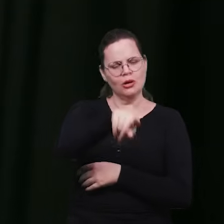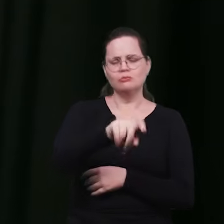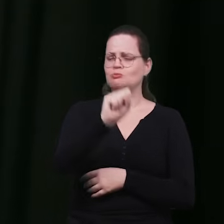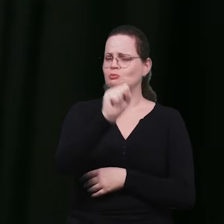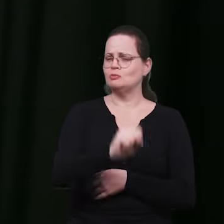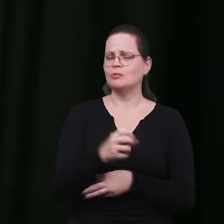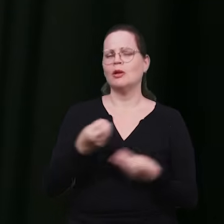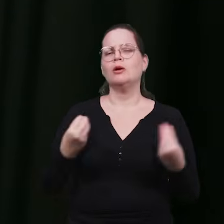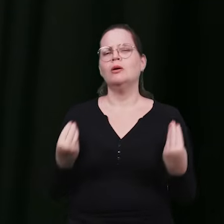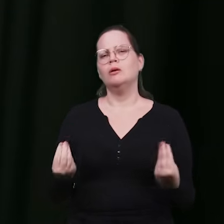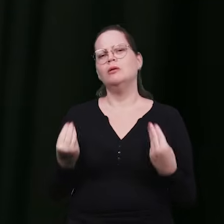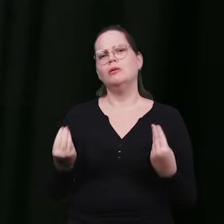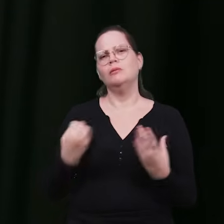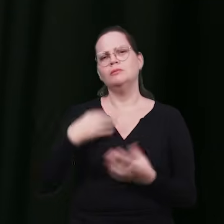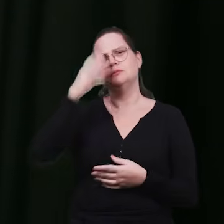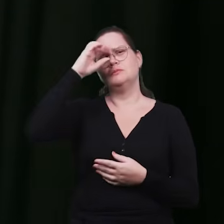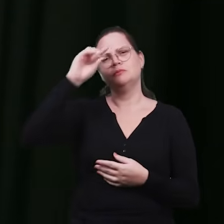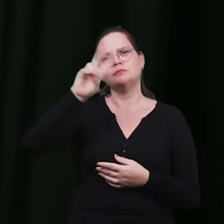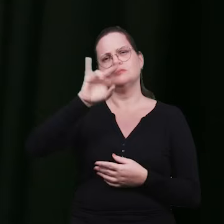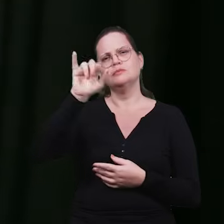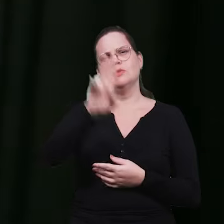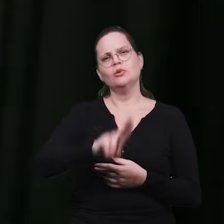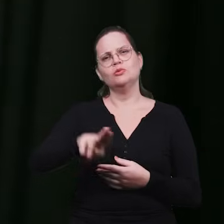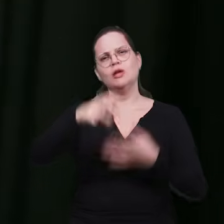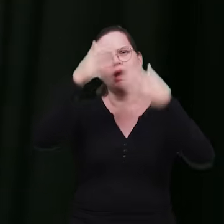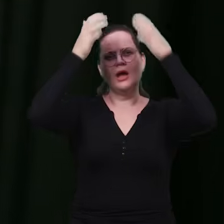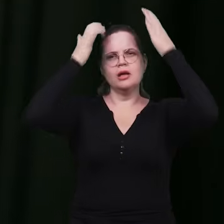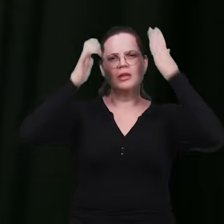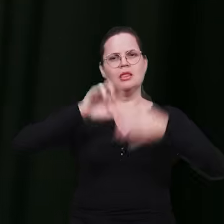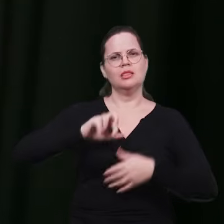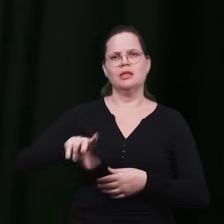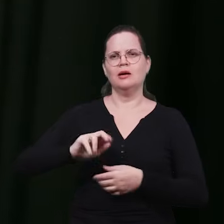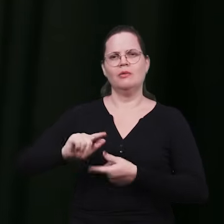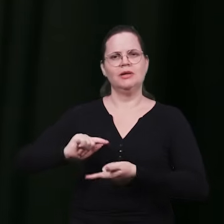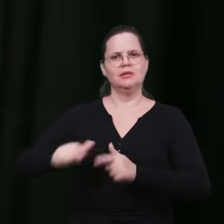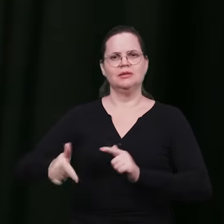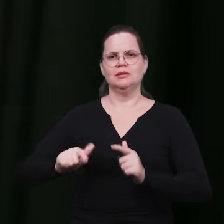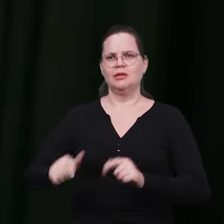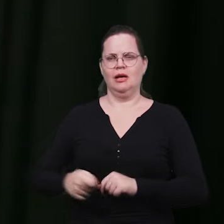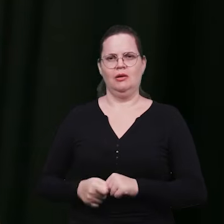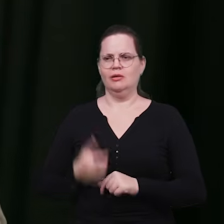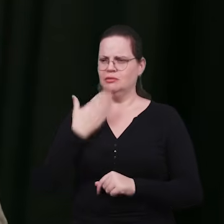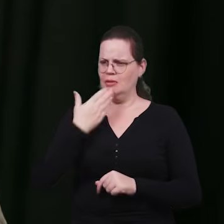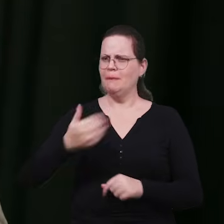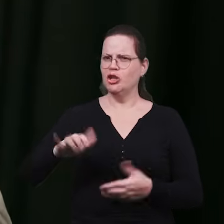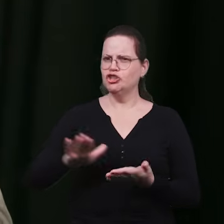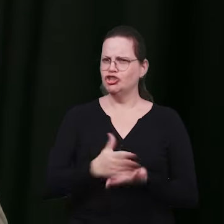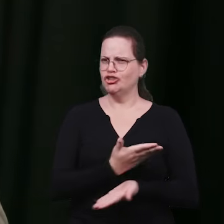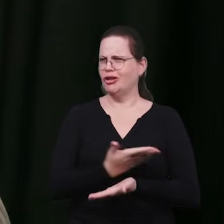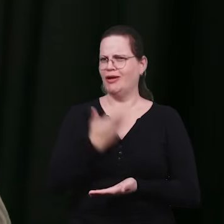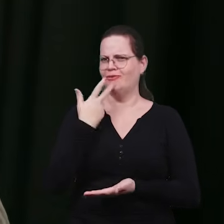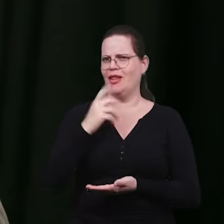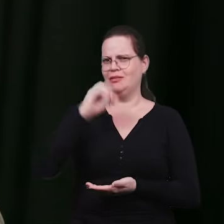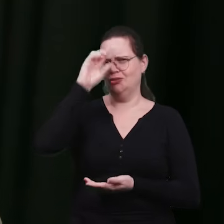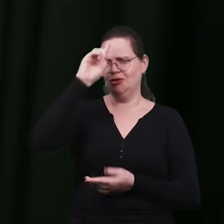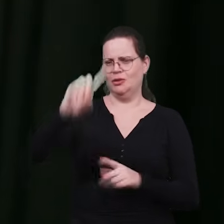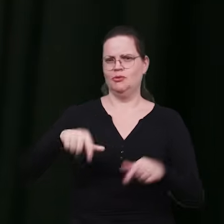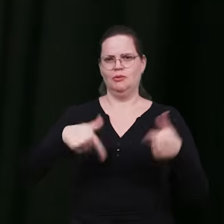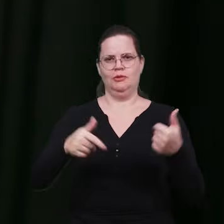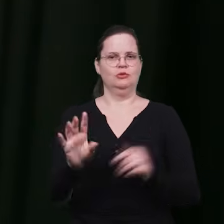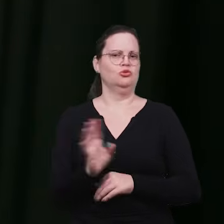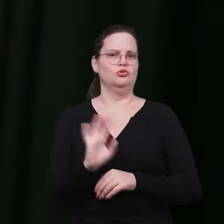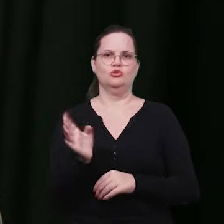usar reis, como diz outro, não seria melhor omitir e falar que Deus operou?